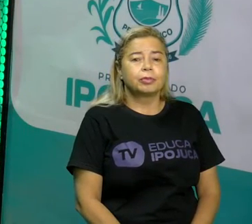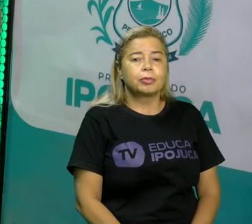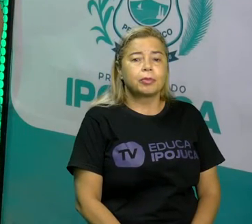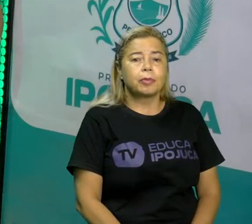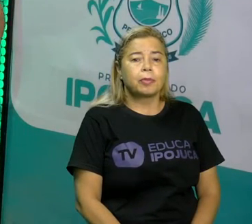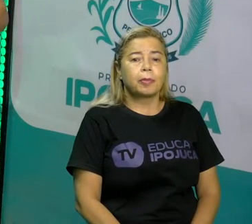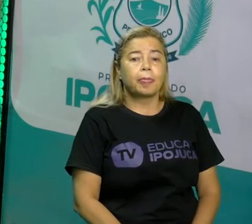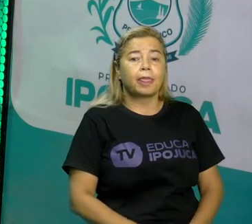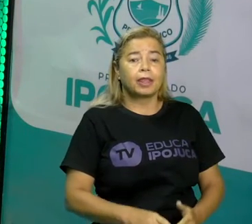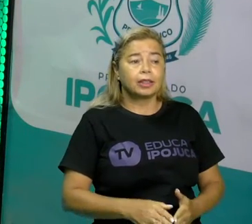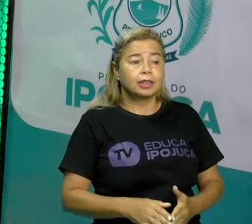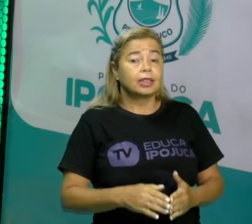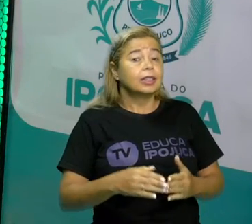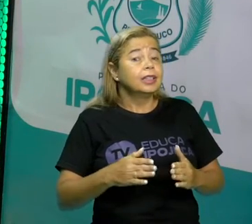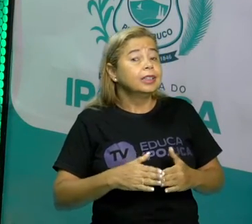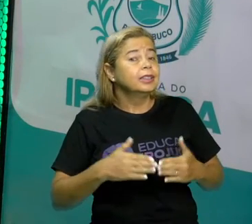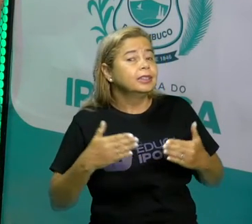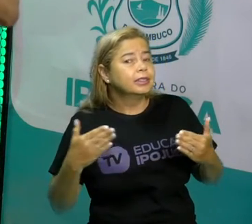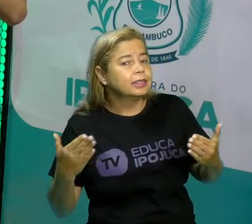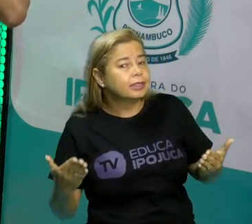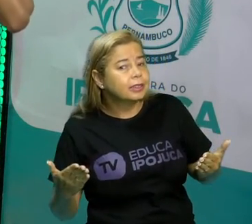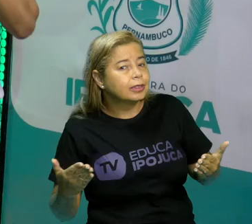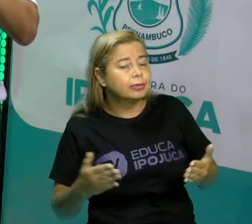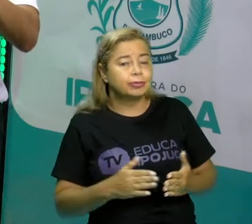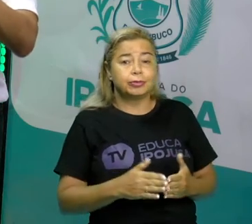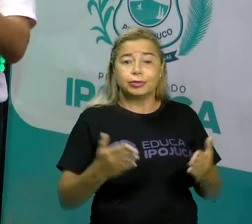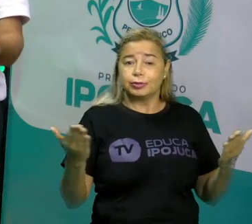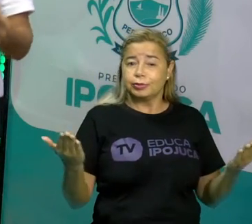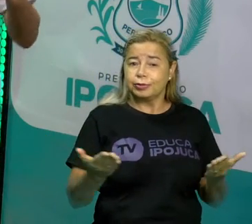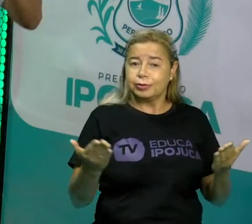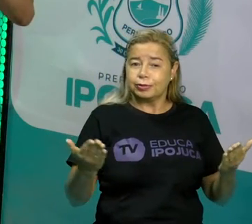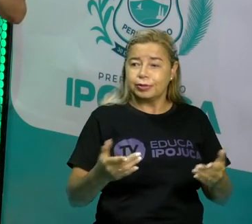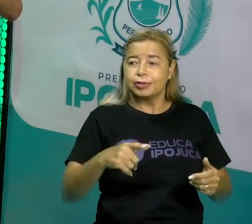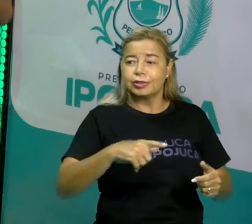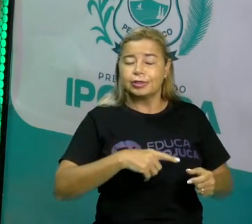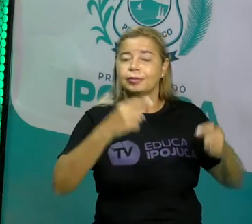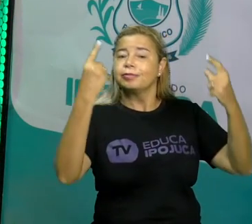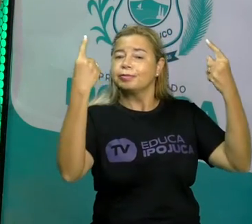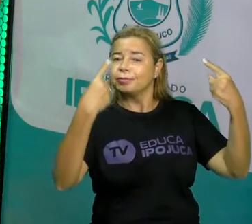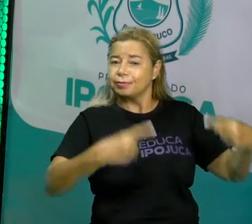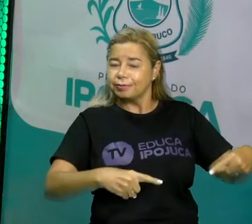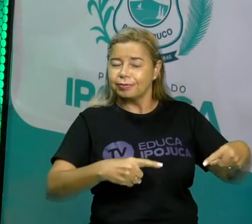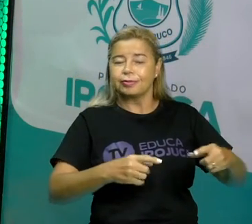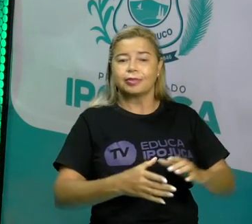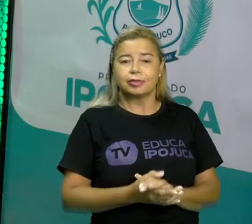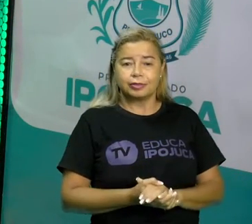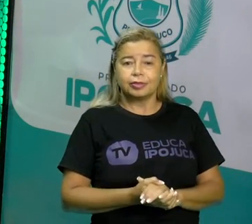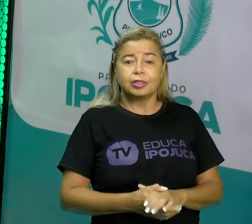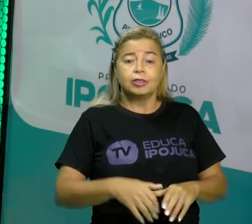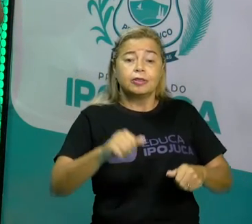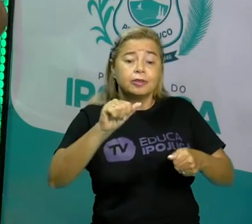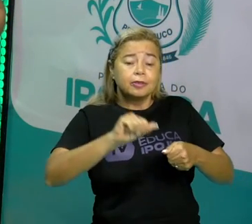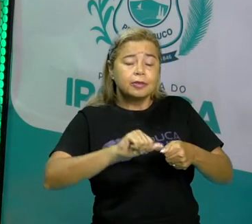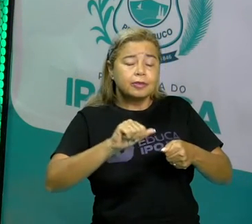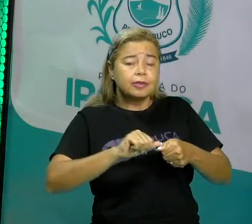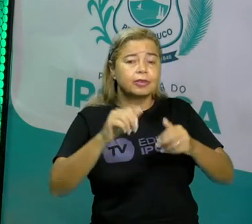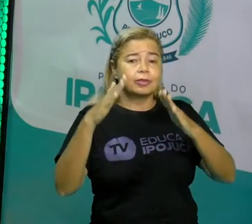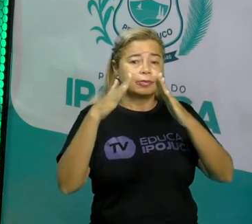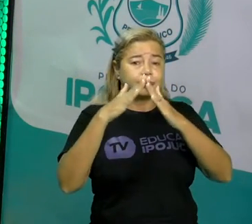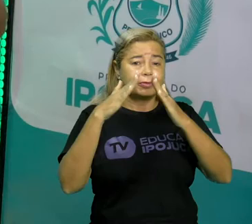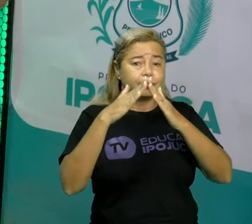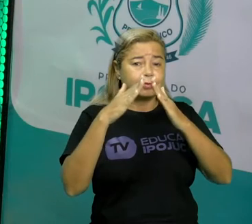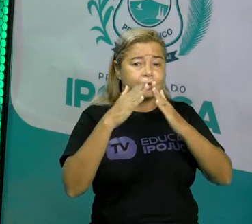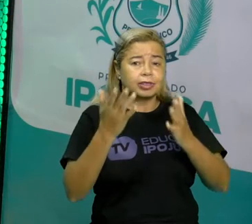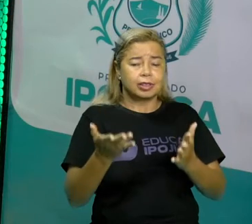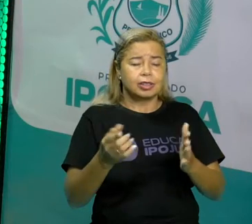Cada vez que a nossa aula terminar, nós vamos ter um desafio. Esse desafio que você vai fazer aí na sua casa, vai mostrar